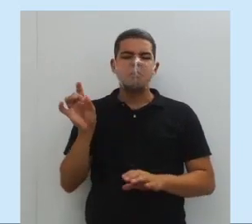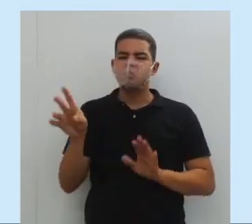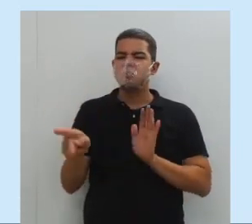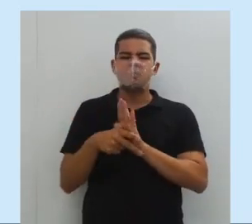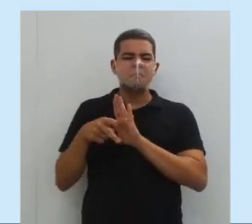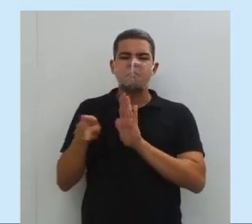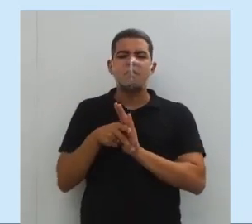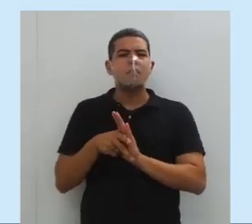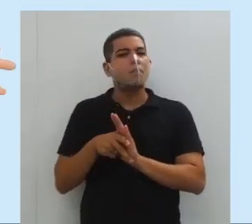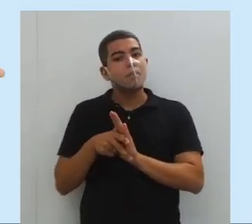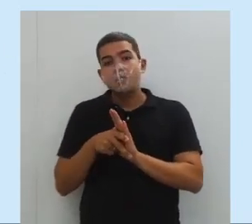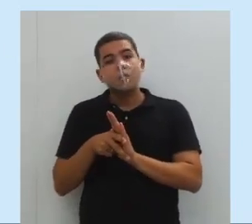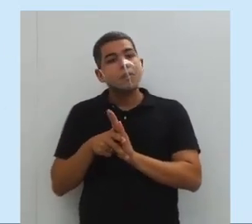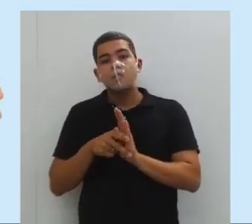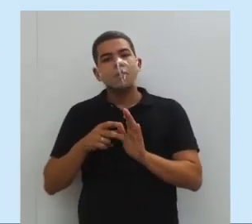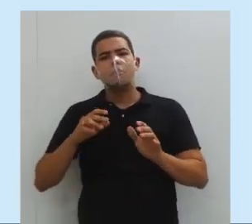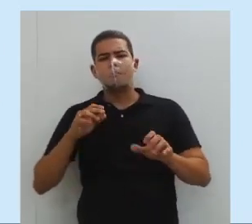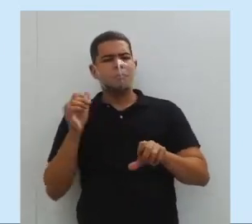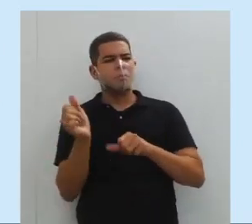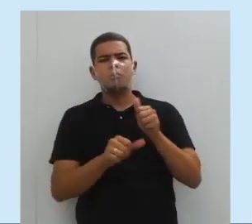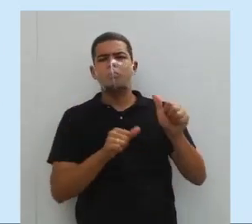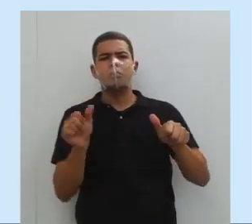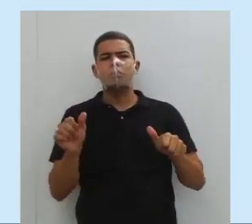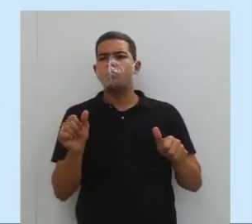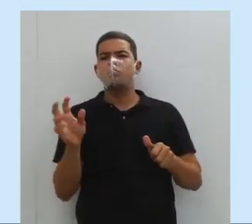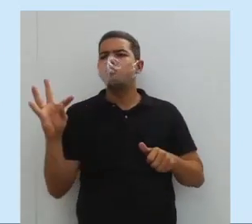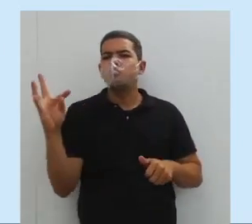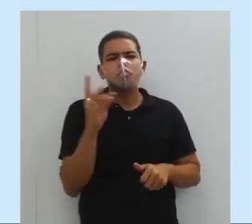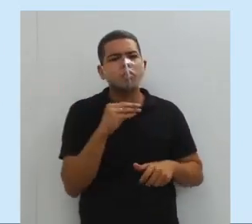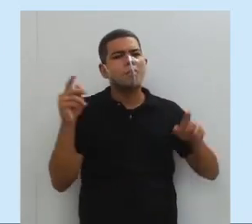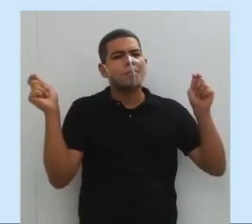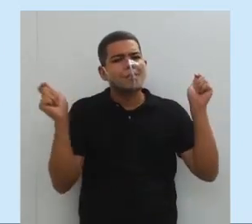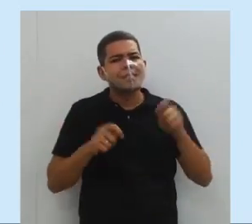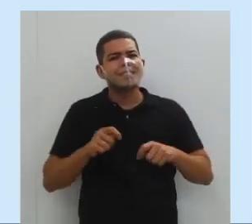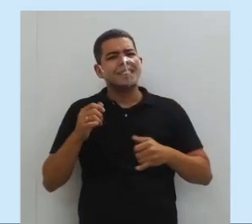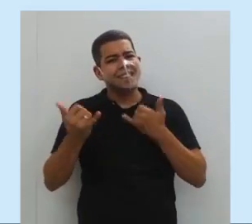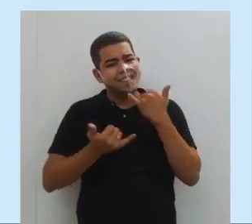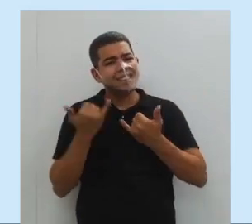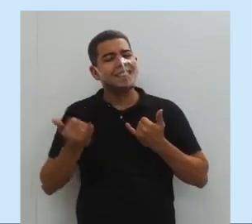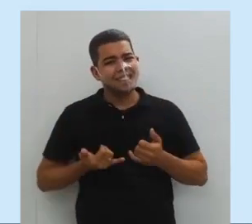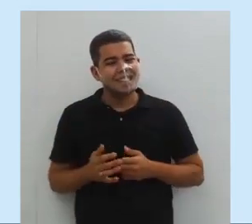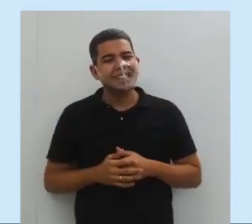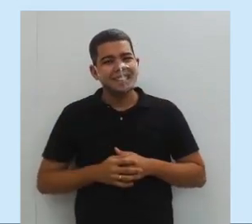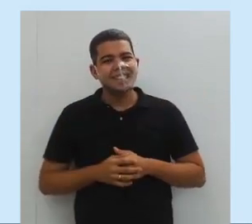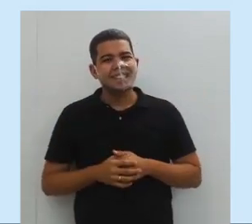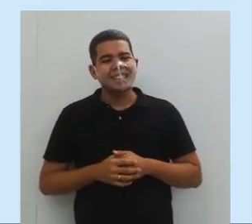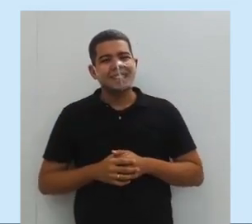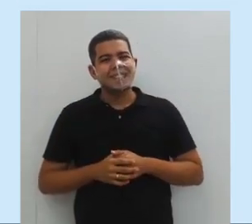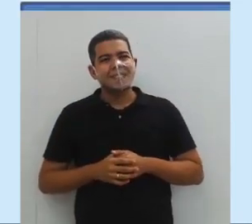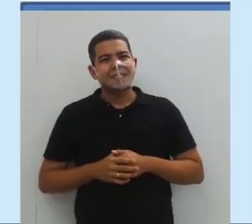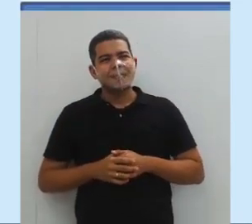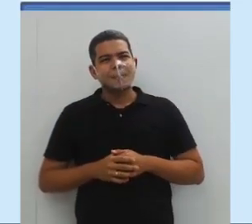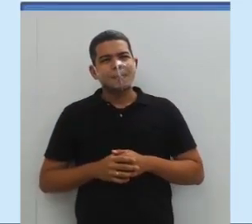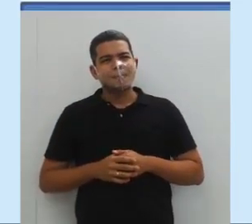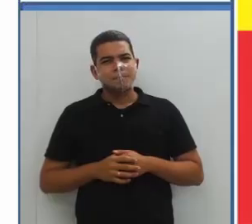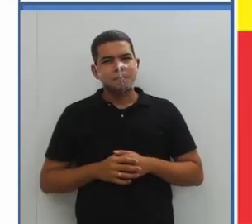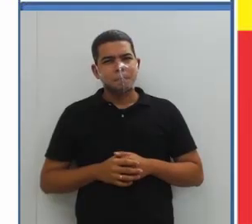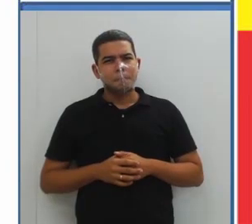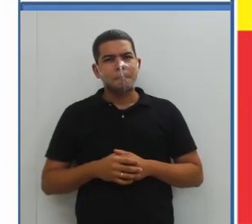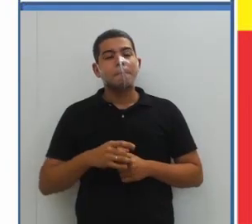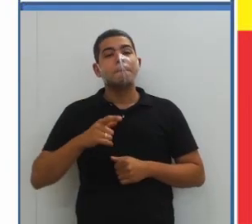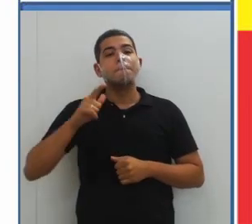pessoas evoluem. Não tem isso de jogo de menino e jogo de menina. Todo mundo pode se divertir da forma e maneira que